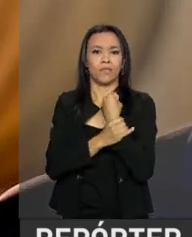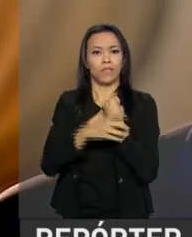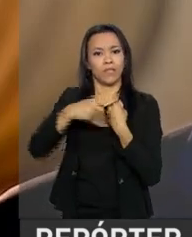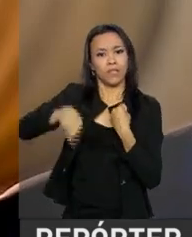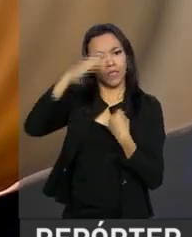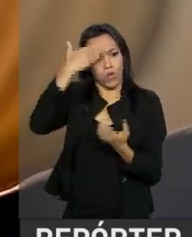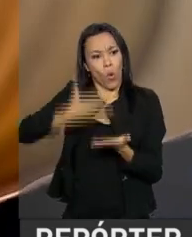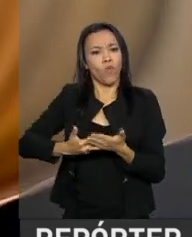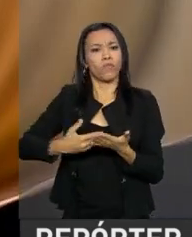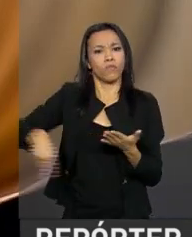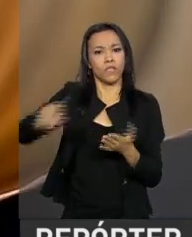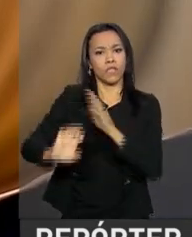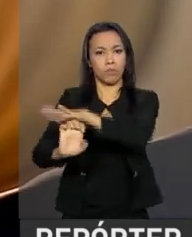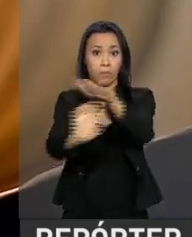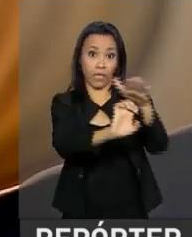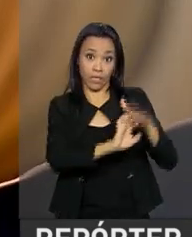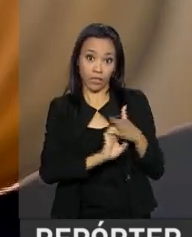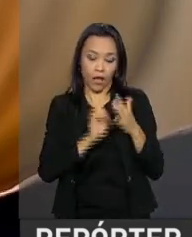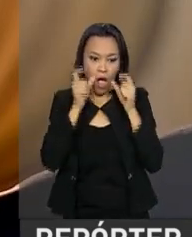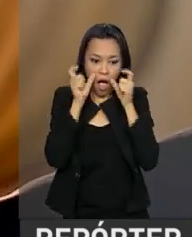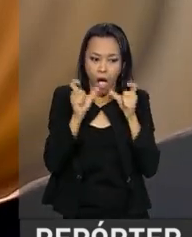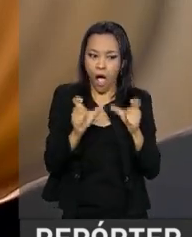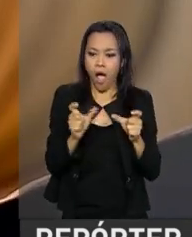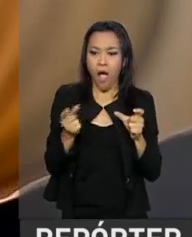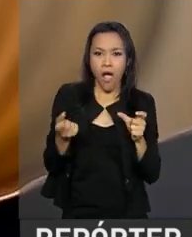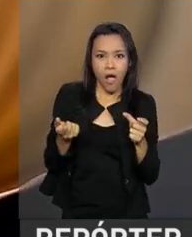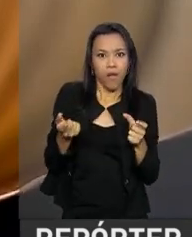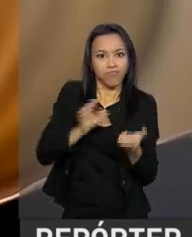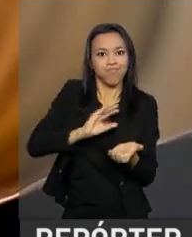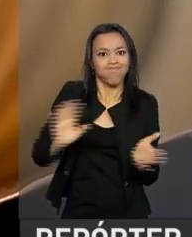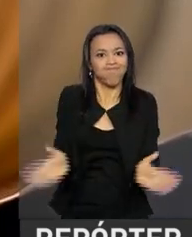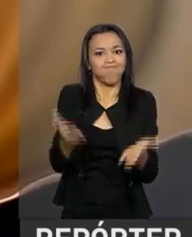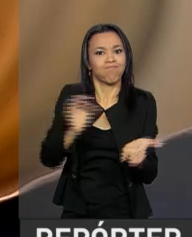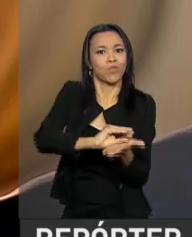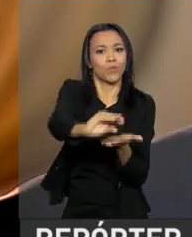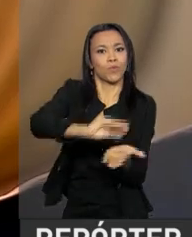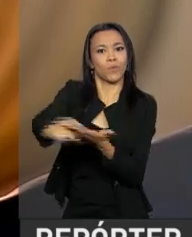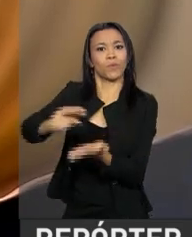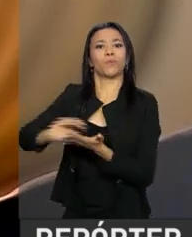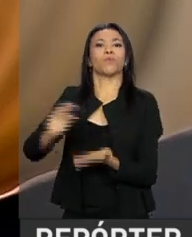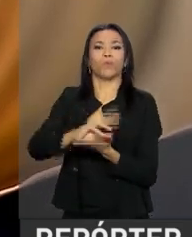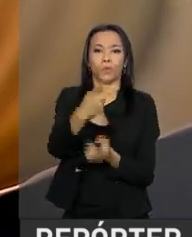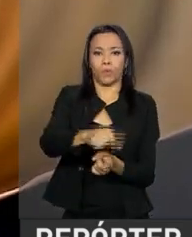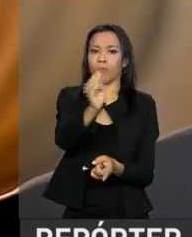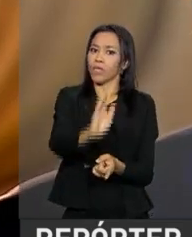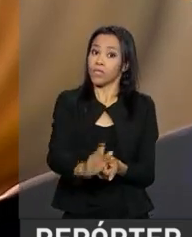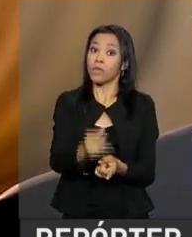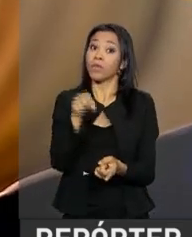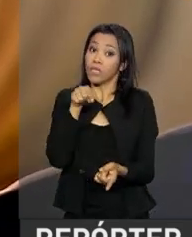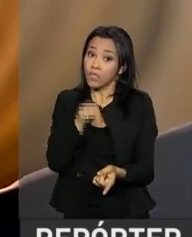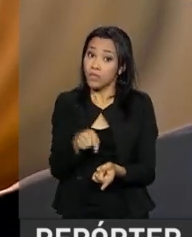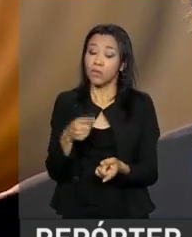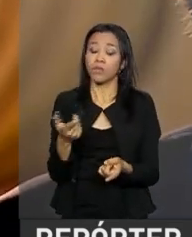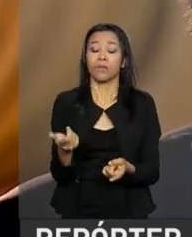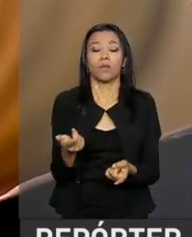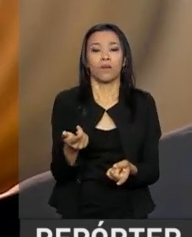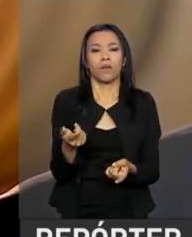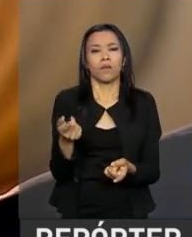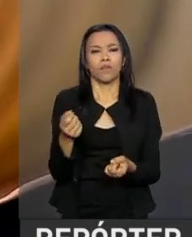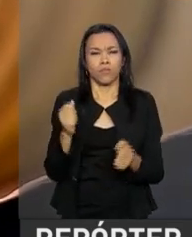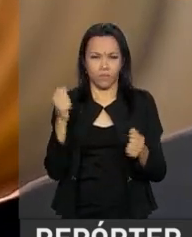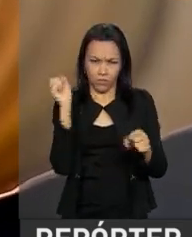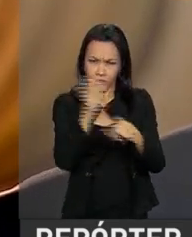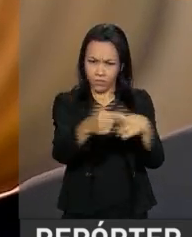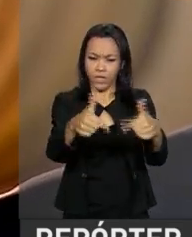confiança retorne para que os investidores se sintam seguros para investir no nosso Brasil e, com isso, os